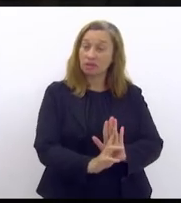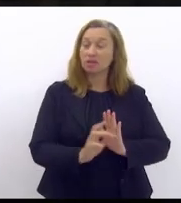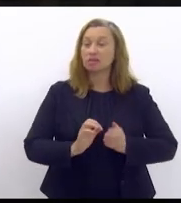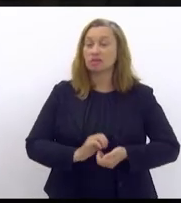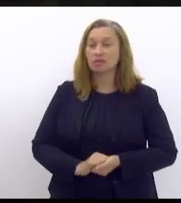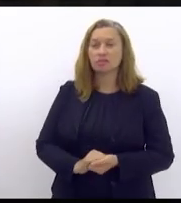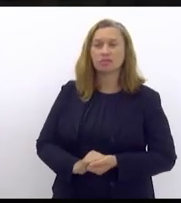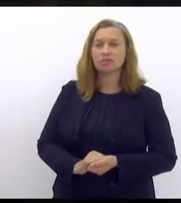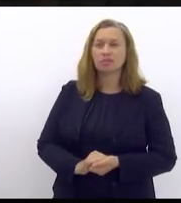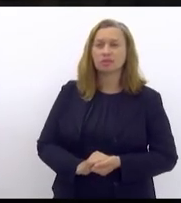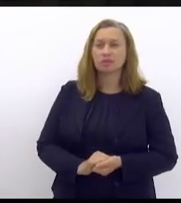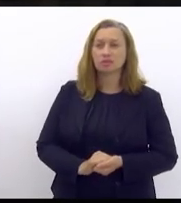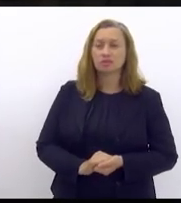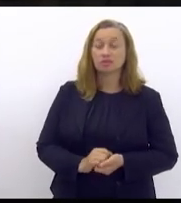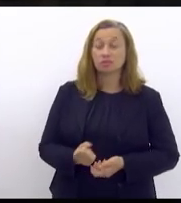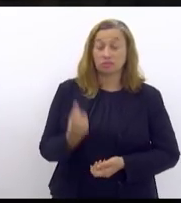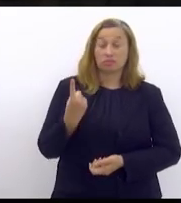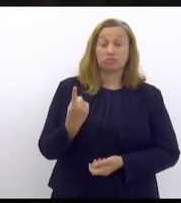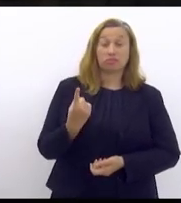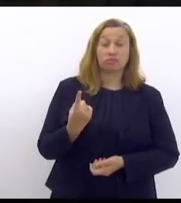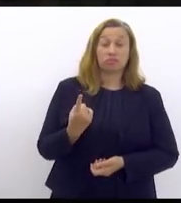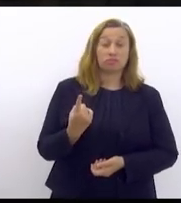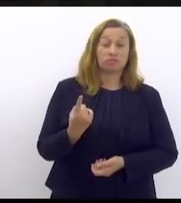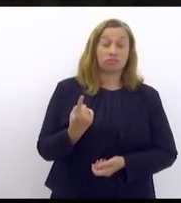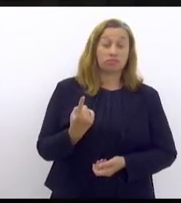absolutamente estranhas